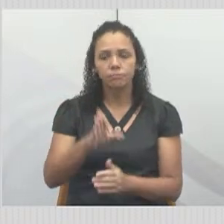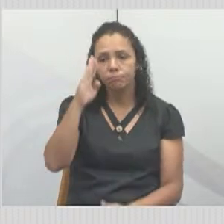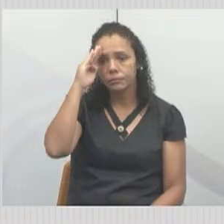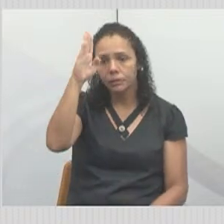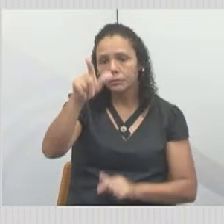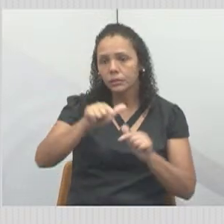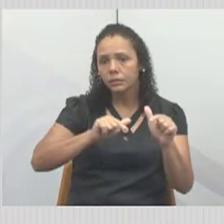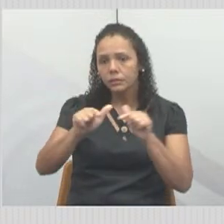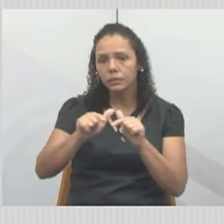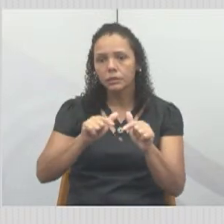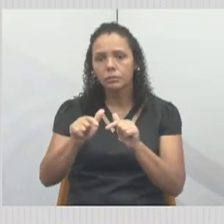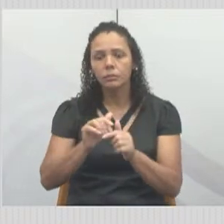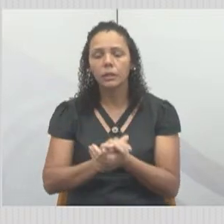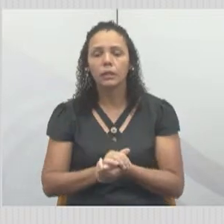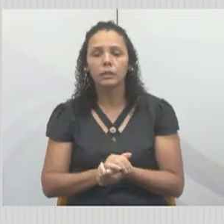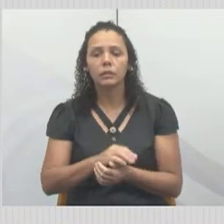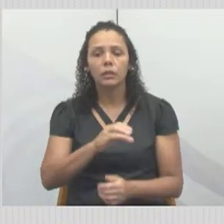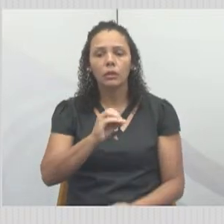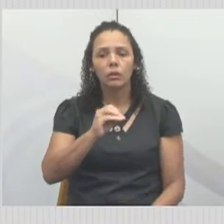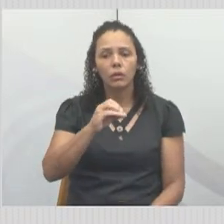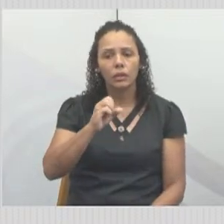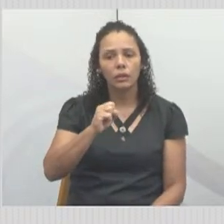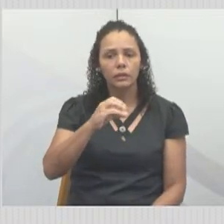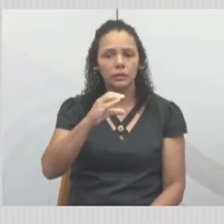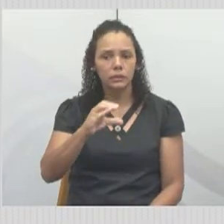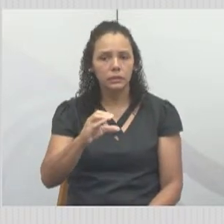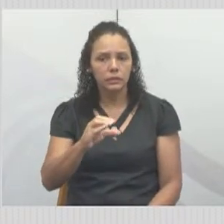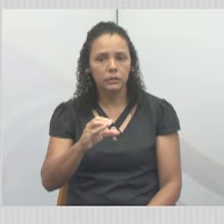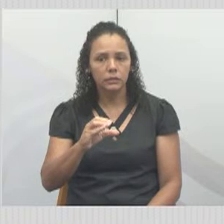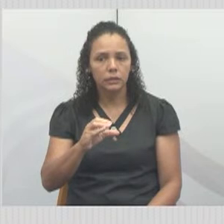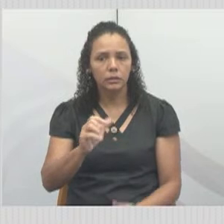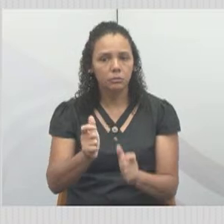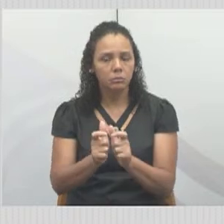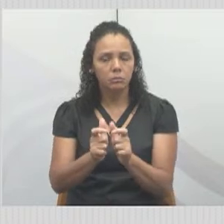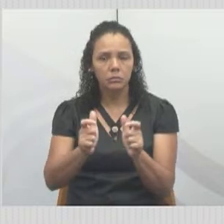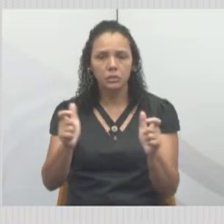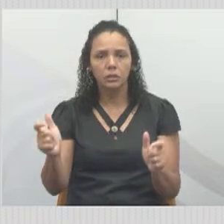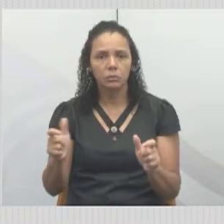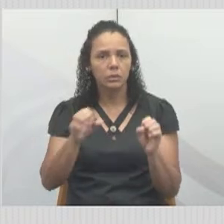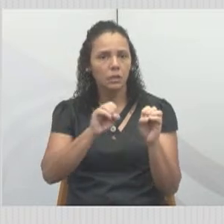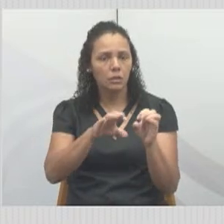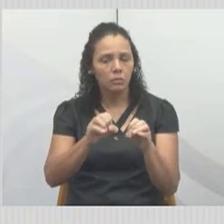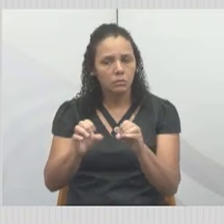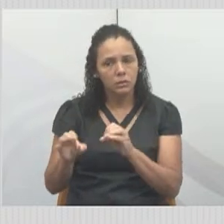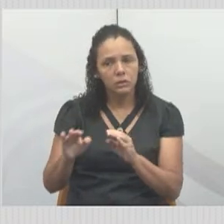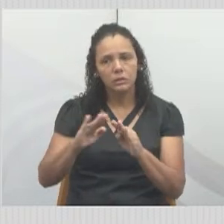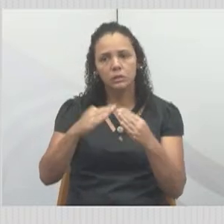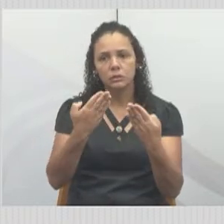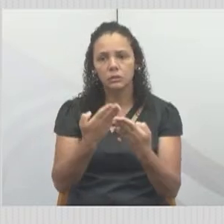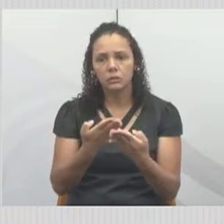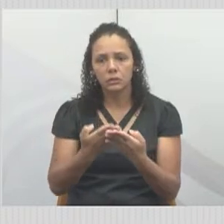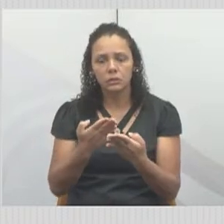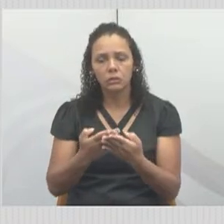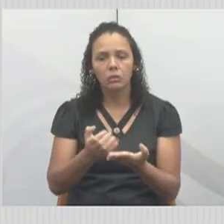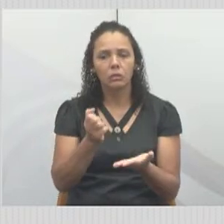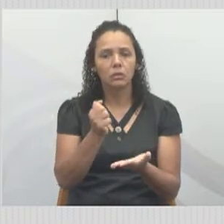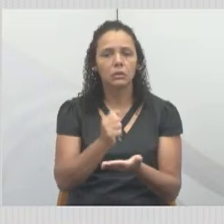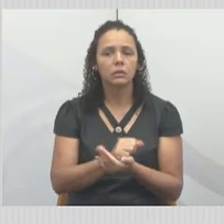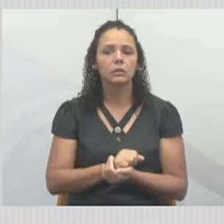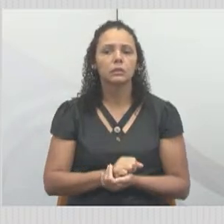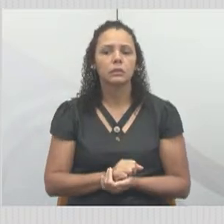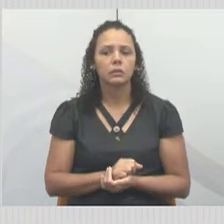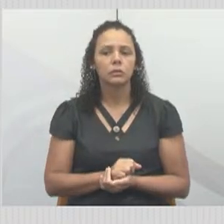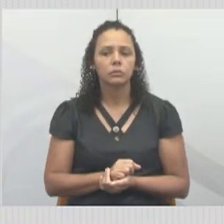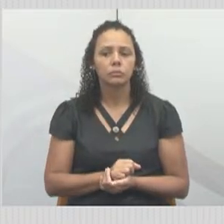principais ações está o credenciamento de OS para expansão do ensino integral nas nossas escolas, então o contraturno, né,